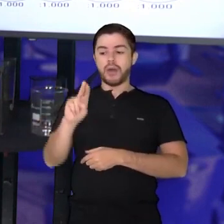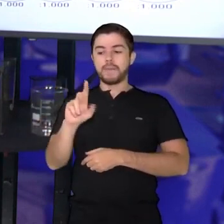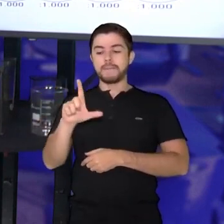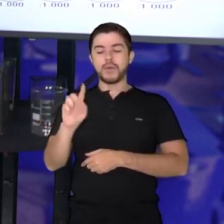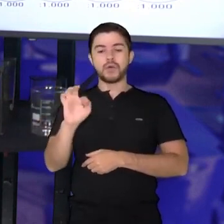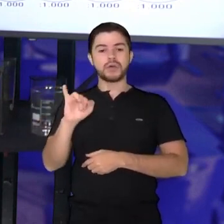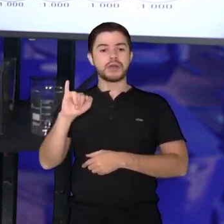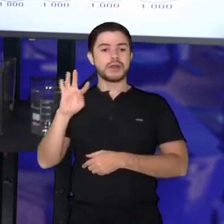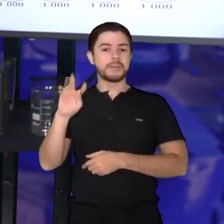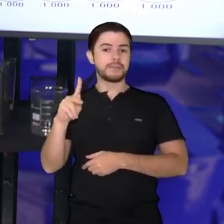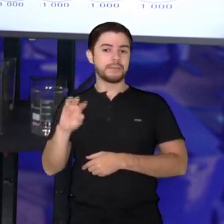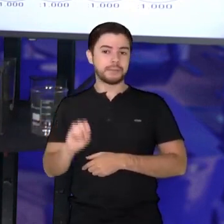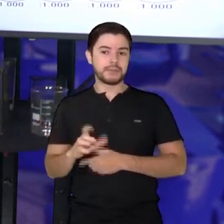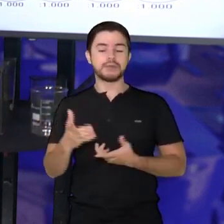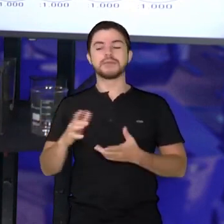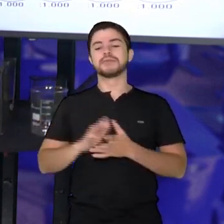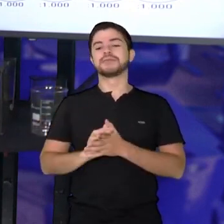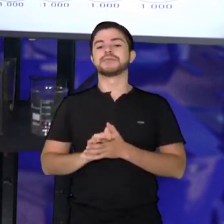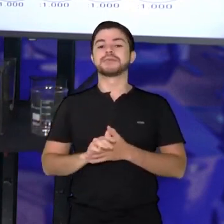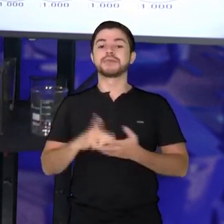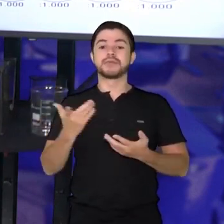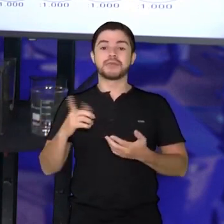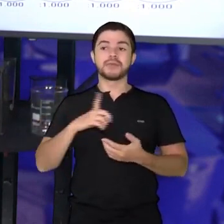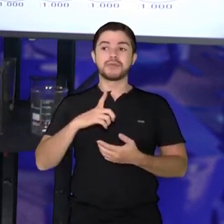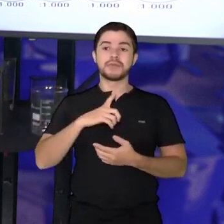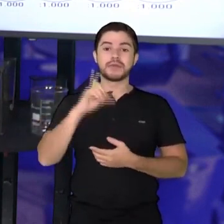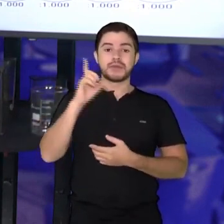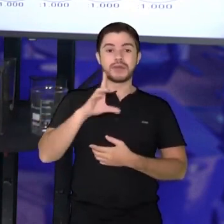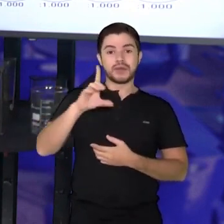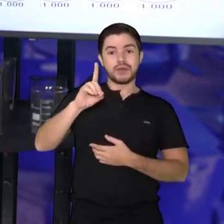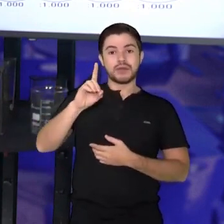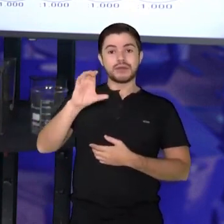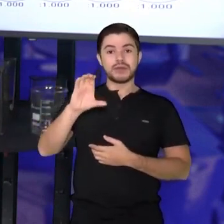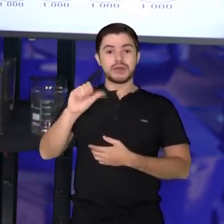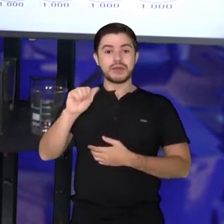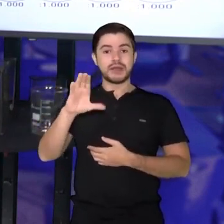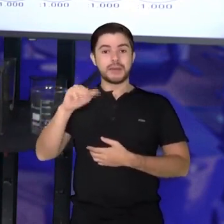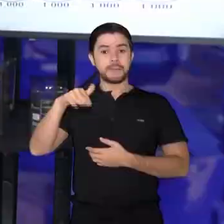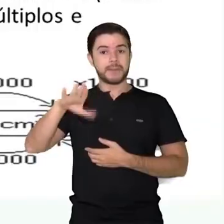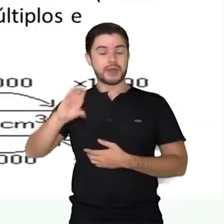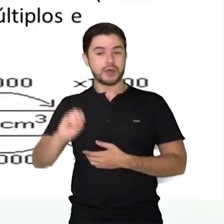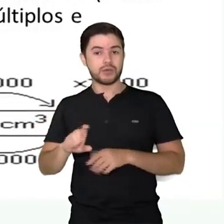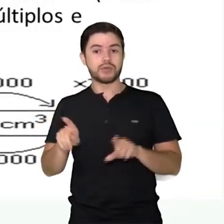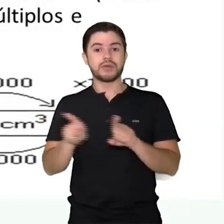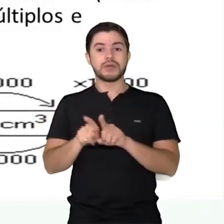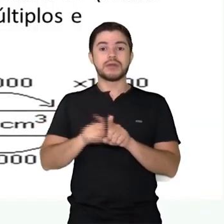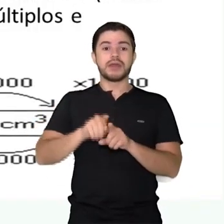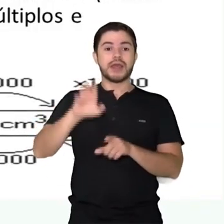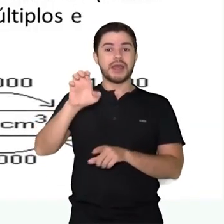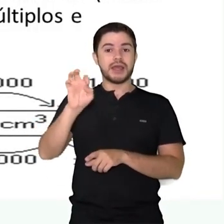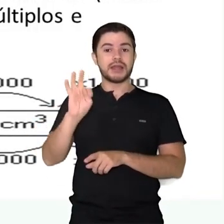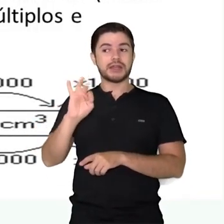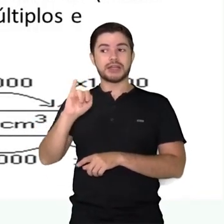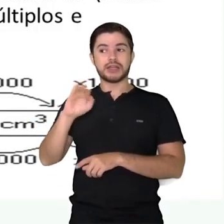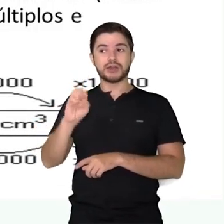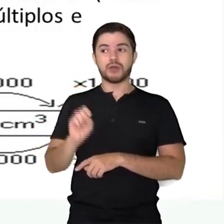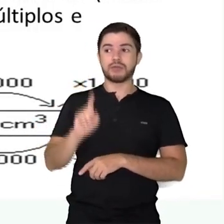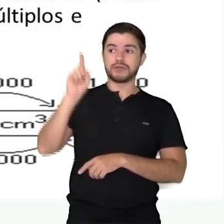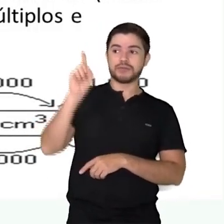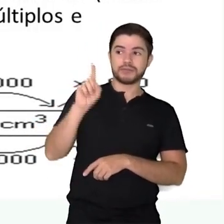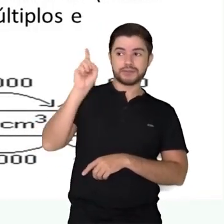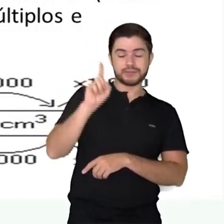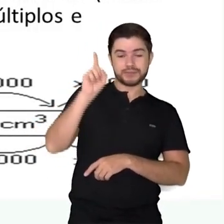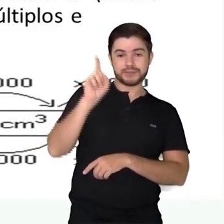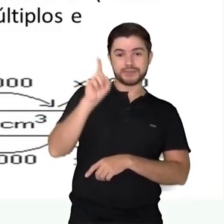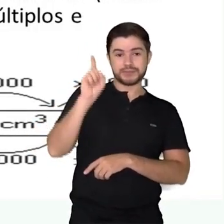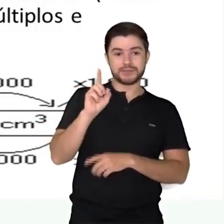metro cúbico. Temos aqui o decâmetro cúbico, temos também o hectômetro cúbico e o quilômetro